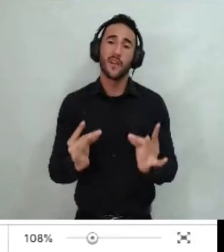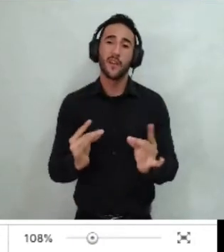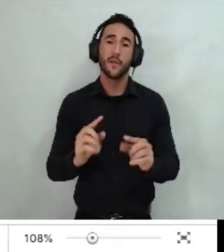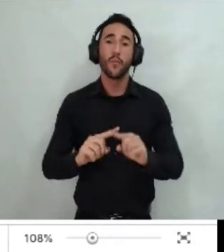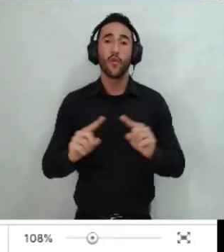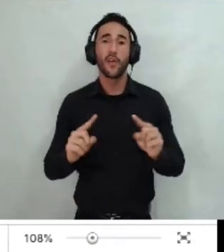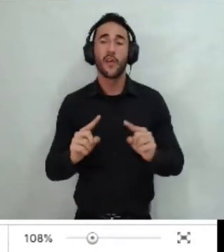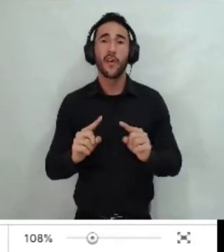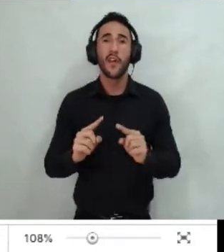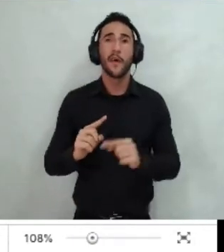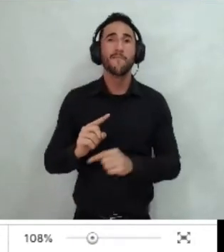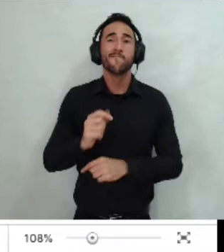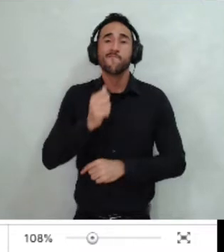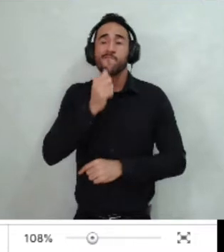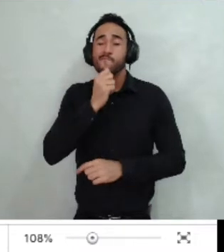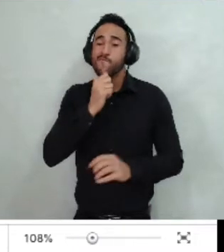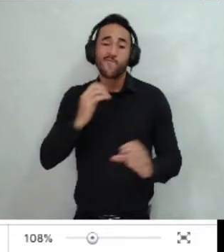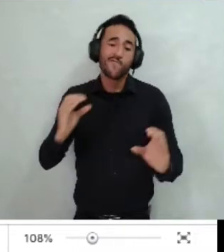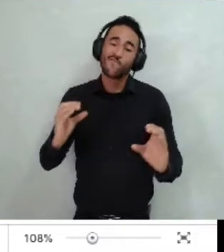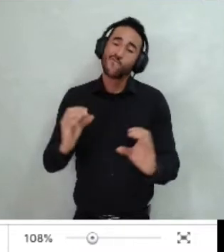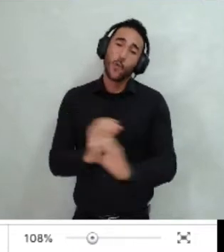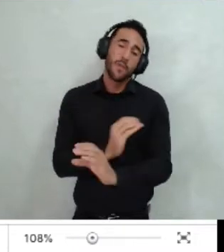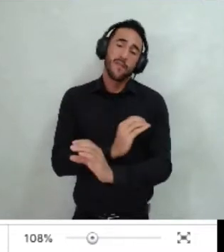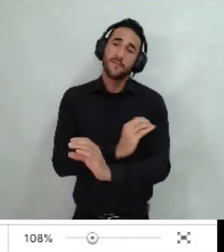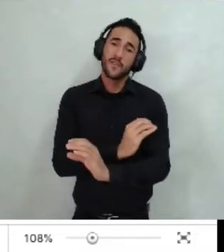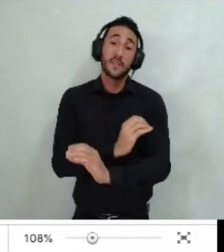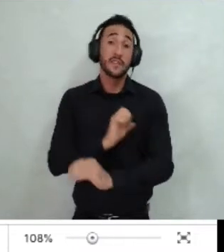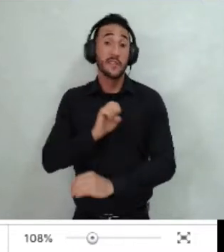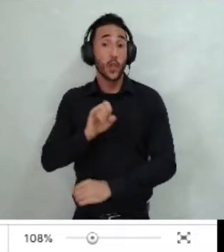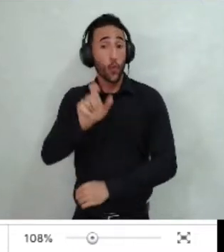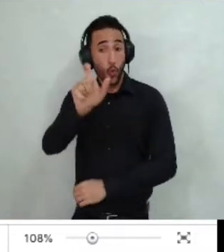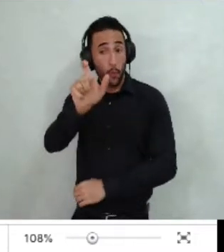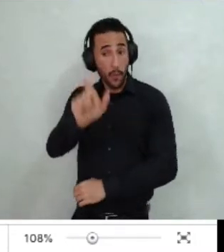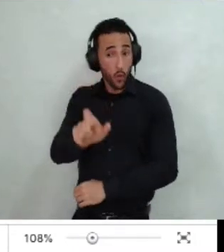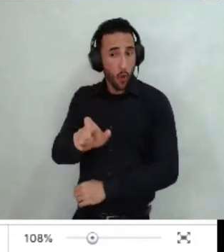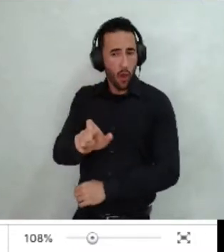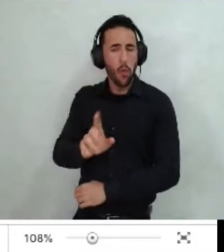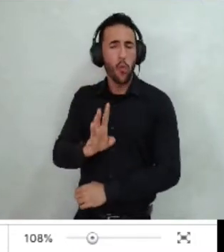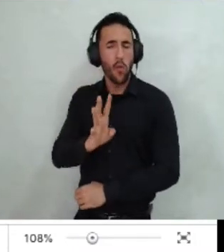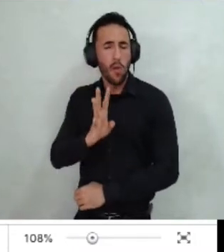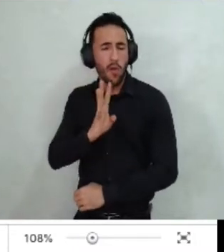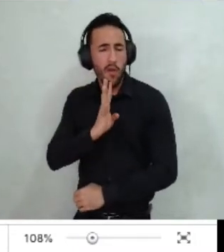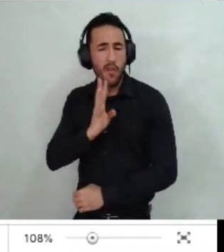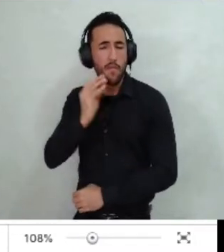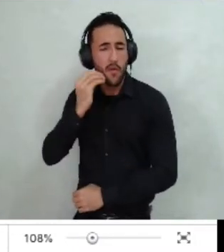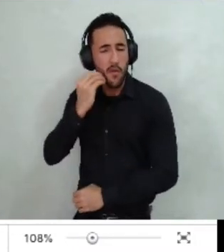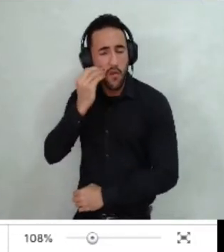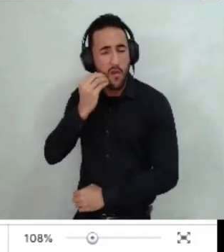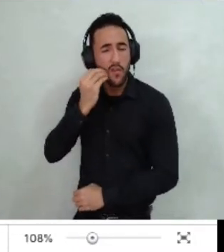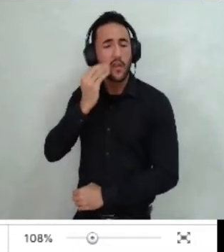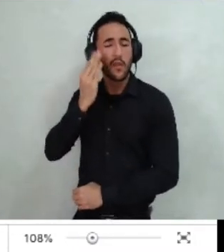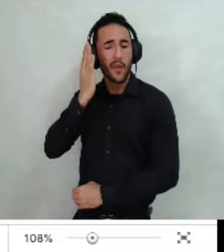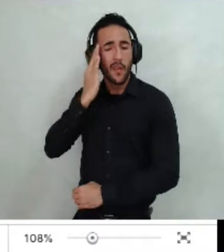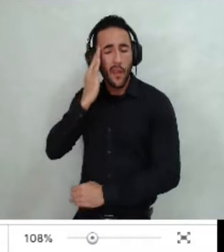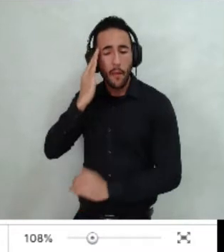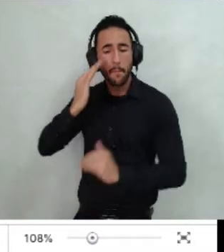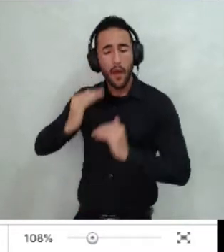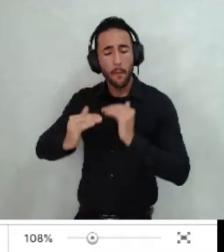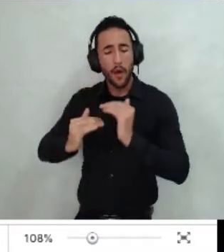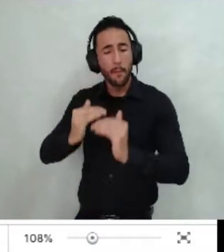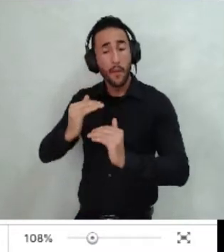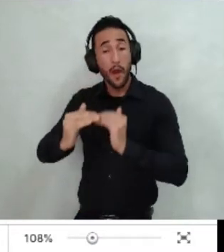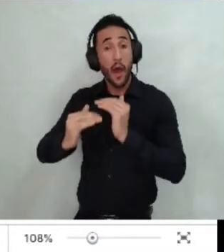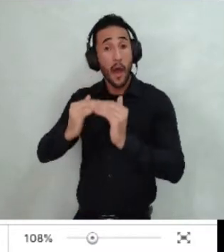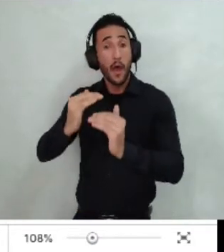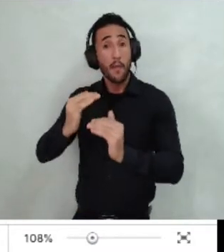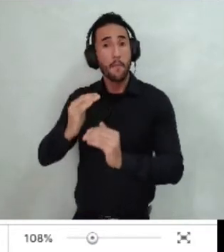e outros, se puder conhecer o quadro clínico do paciente, entender a evolução, olhar a tomografia, talvez